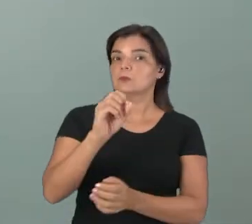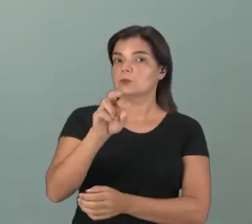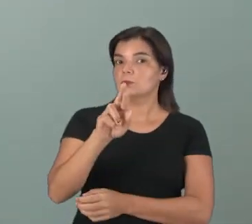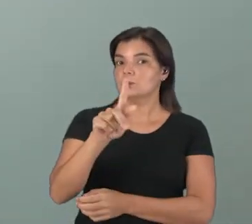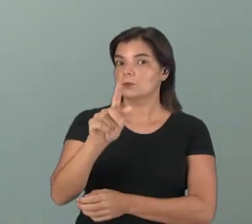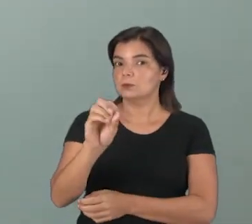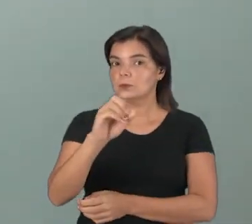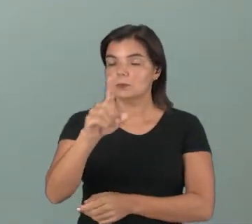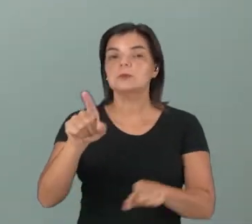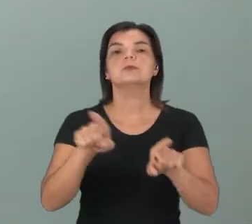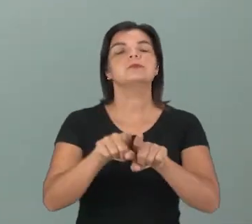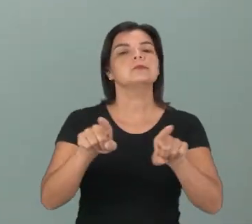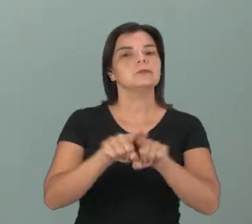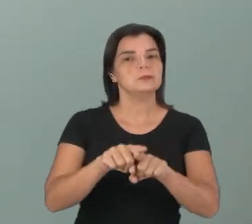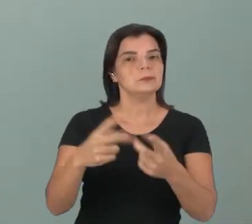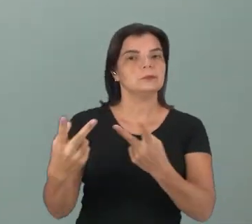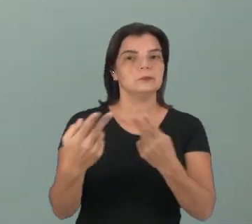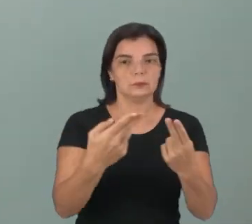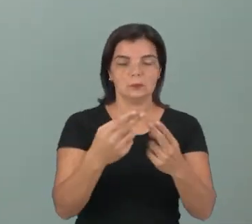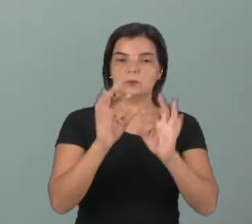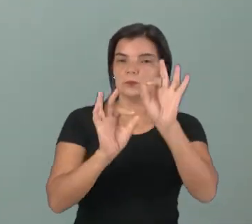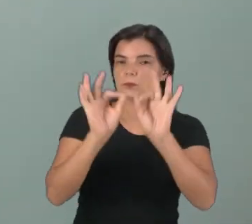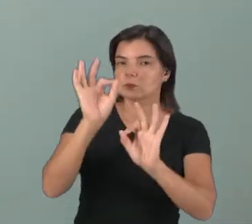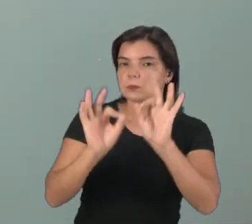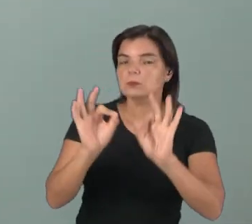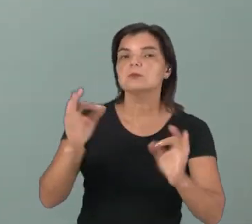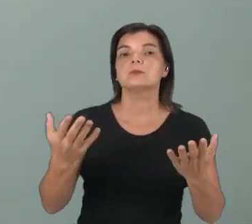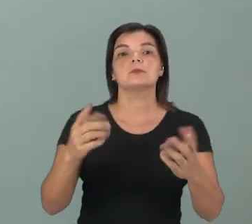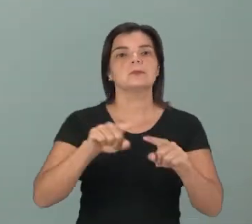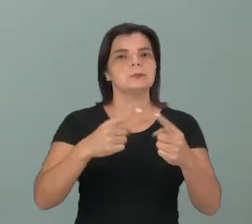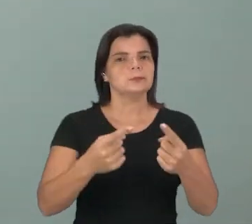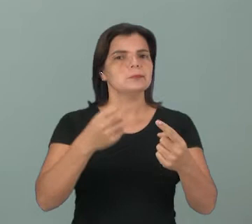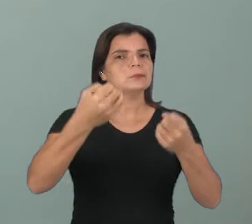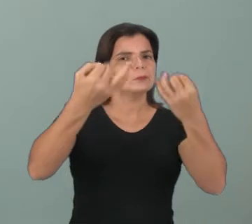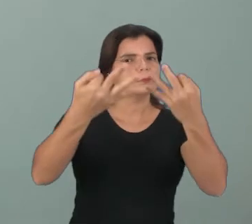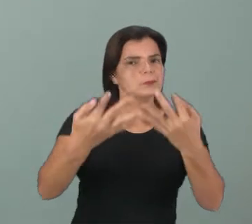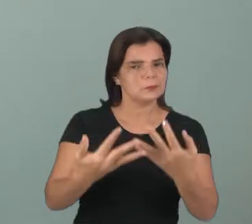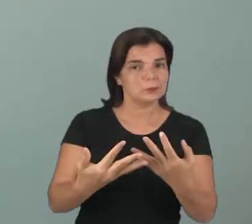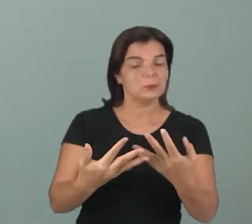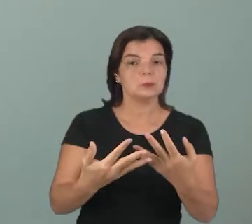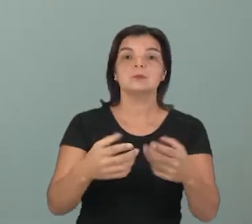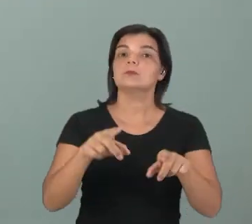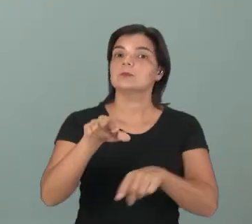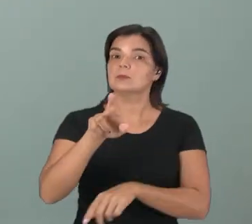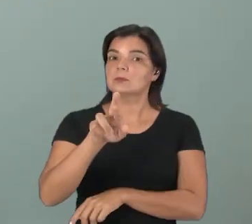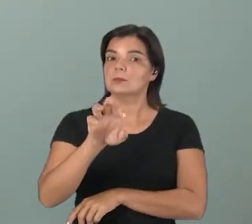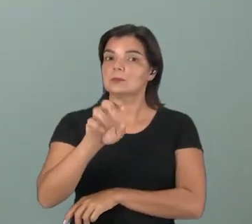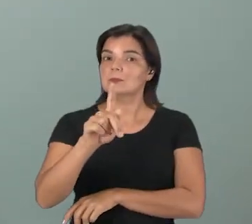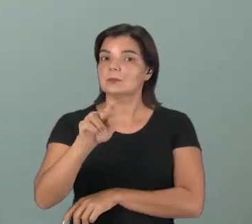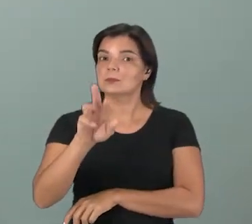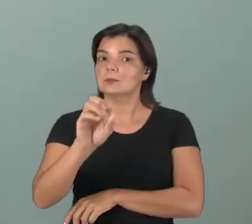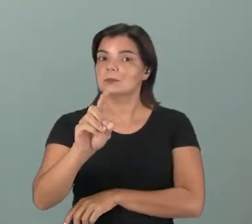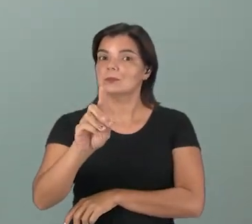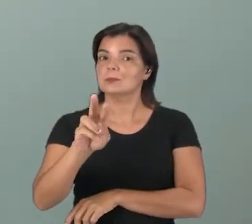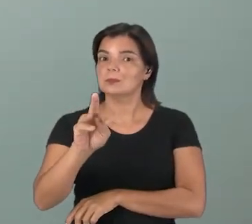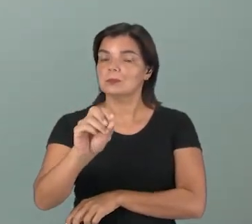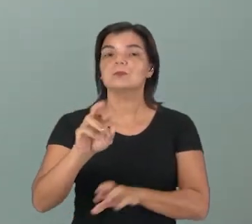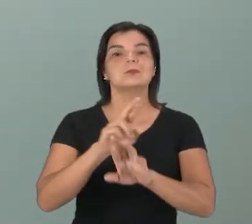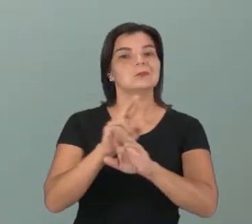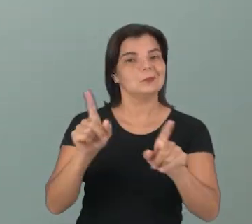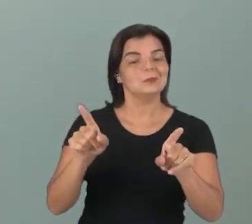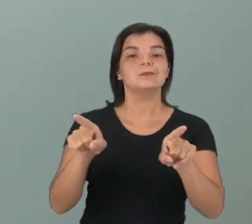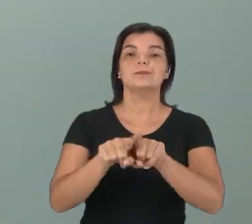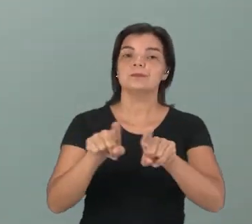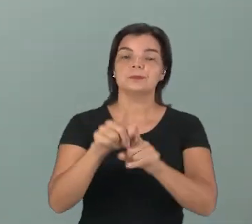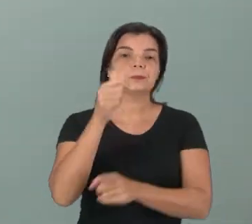ou seja, vão ter também a mesma constituição. Só que quando a gente fala da parte reprodutora, a gente vai ter essa diferenciação, porque